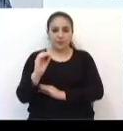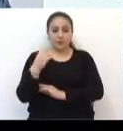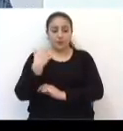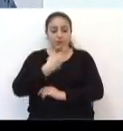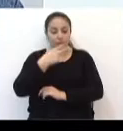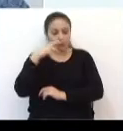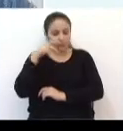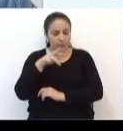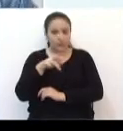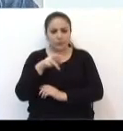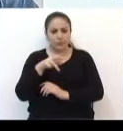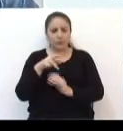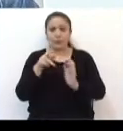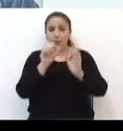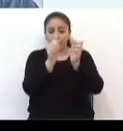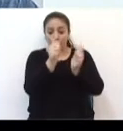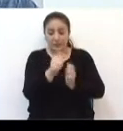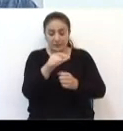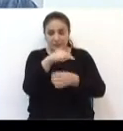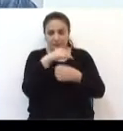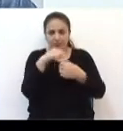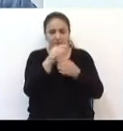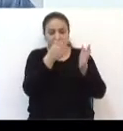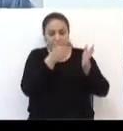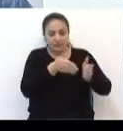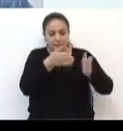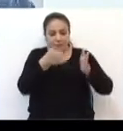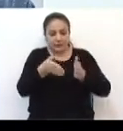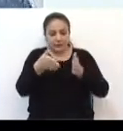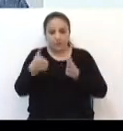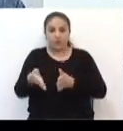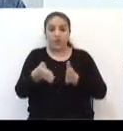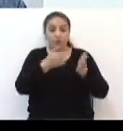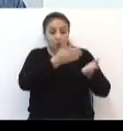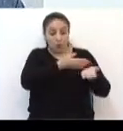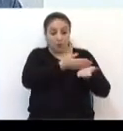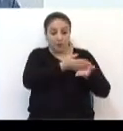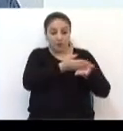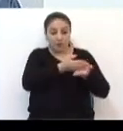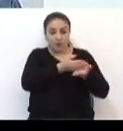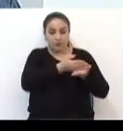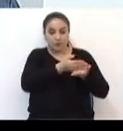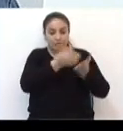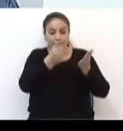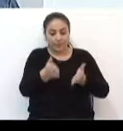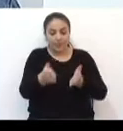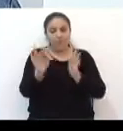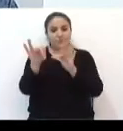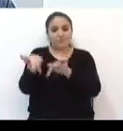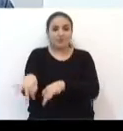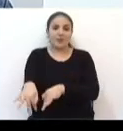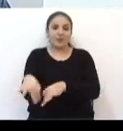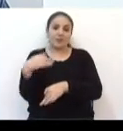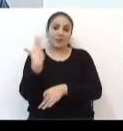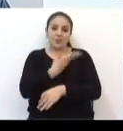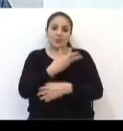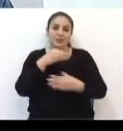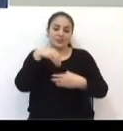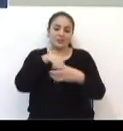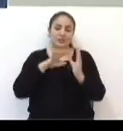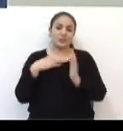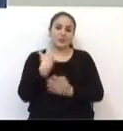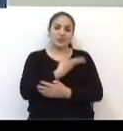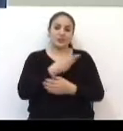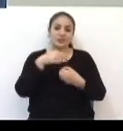da cidade e as etapas certinhas de início ao fim que vão ser aí implantadas na nossa